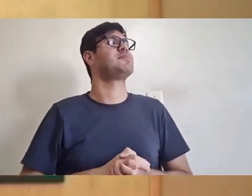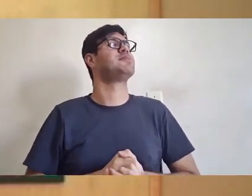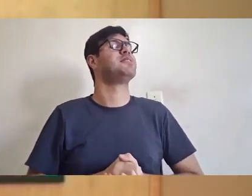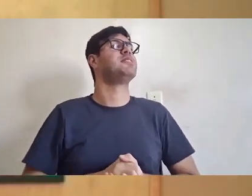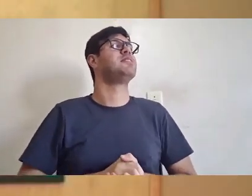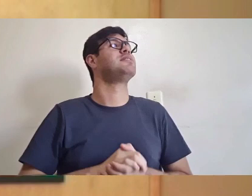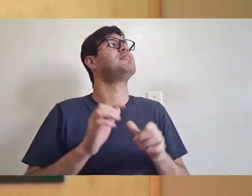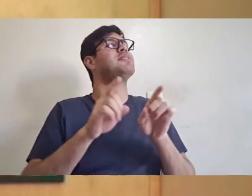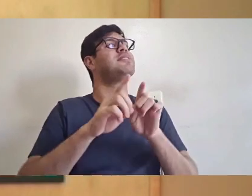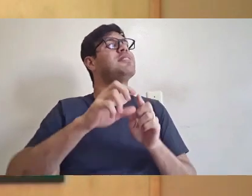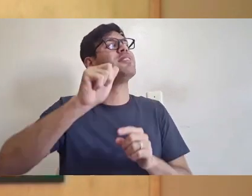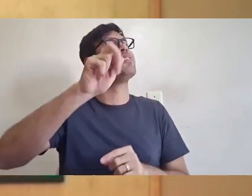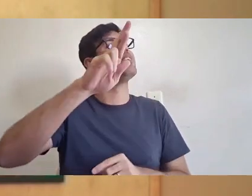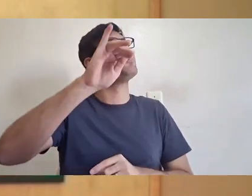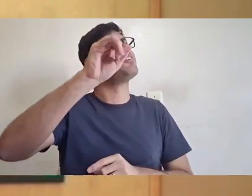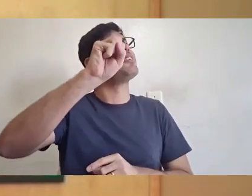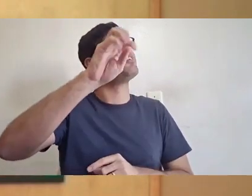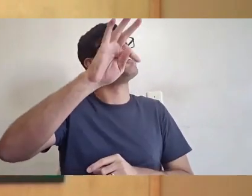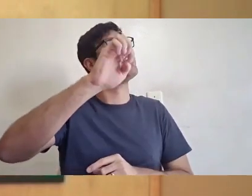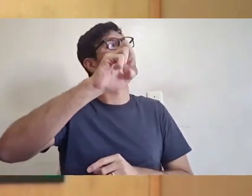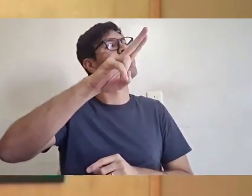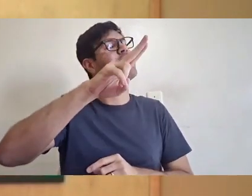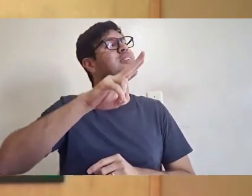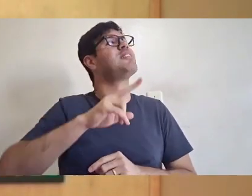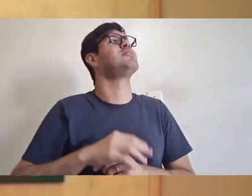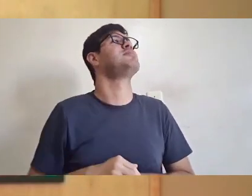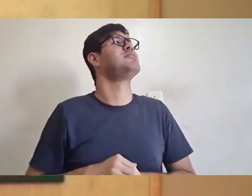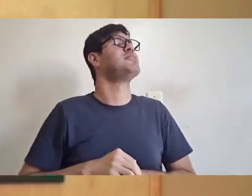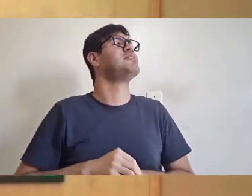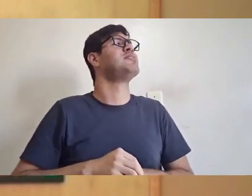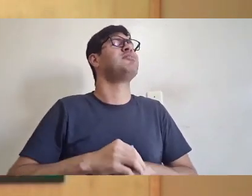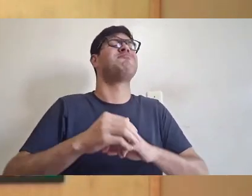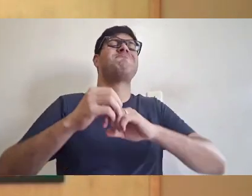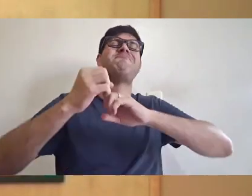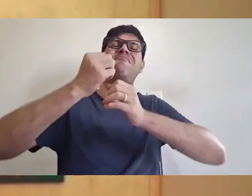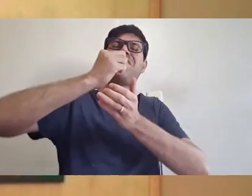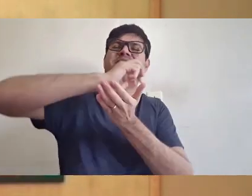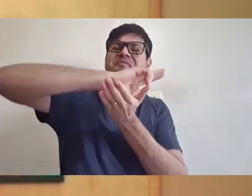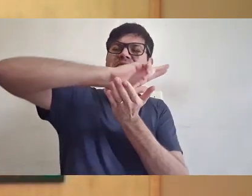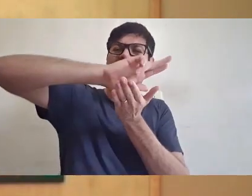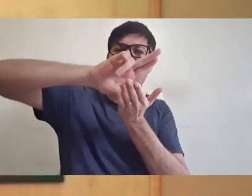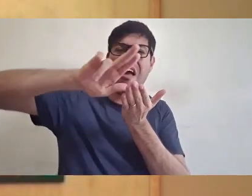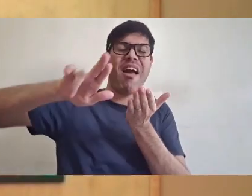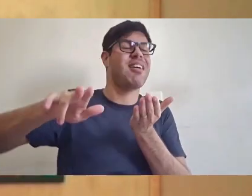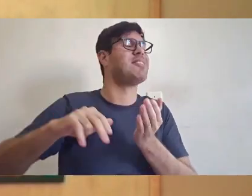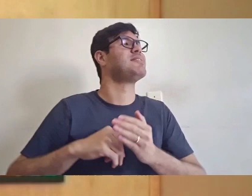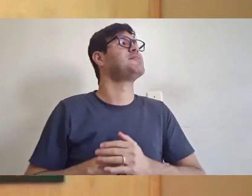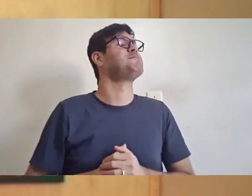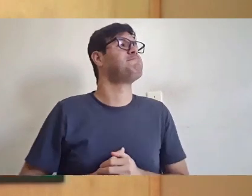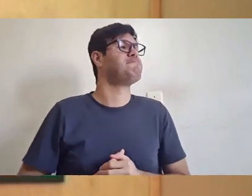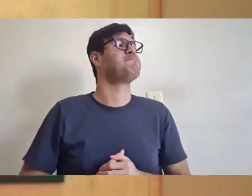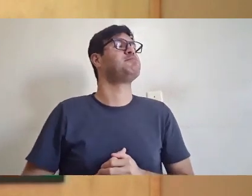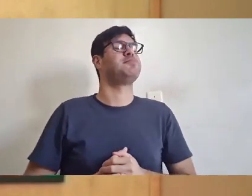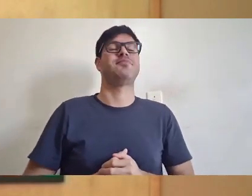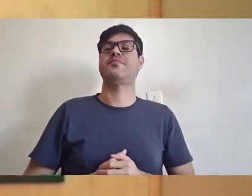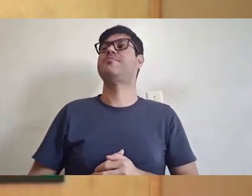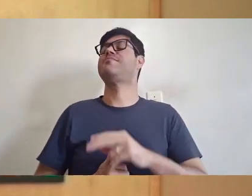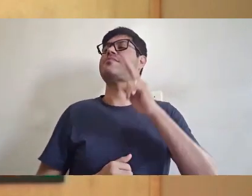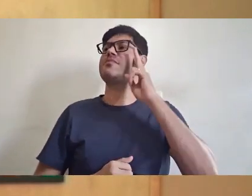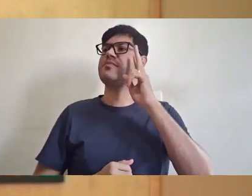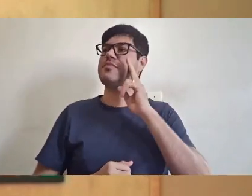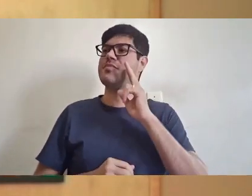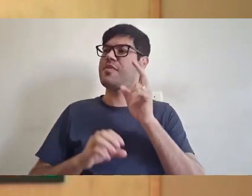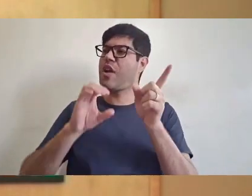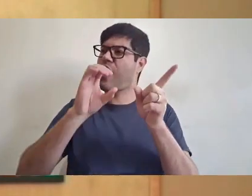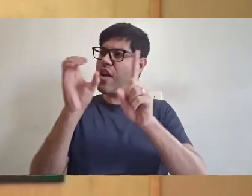Aristeu Ripe, o Ademir Kog, Félix Júnior e tantas outras pessoas. Era Leões do Rádio,